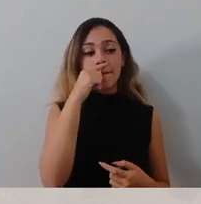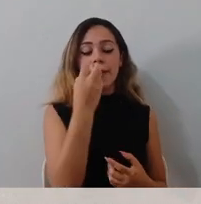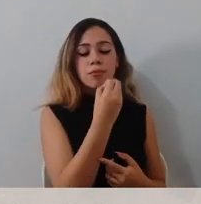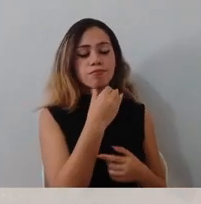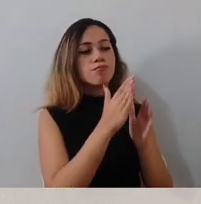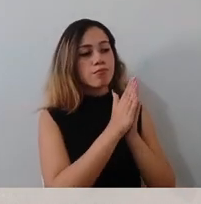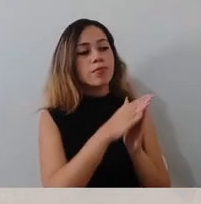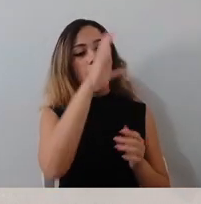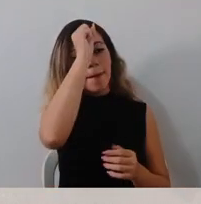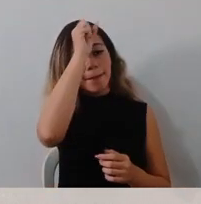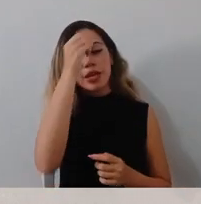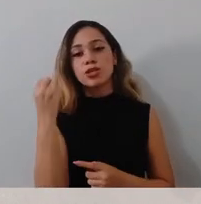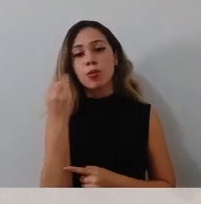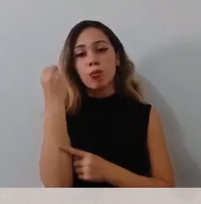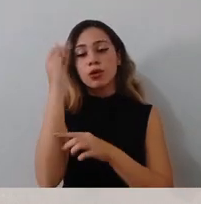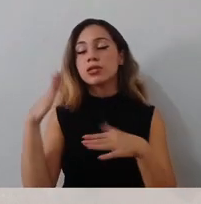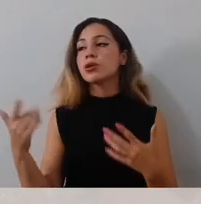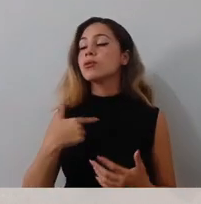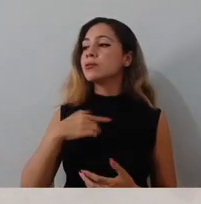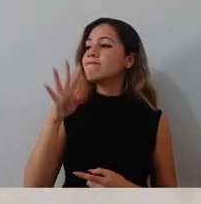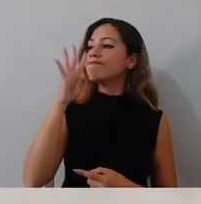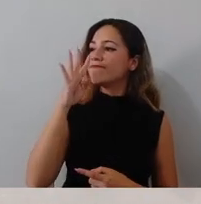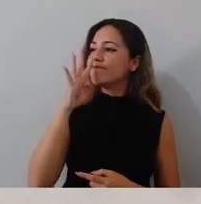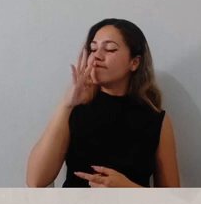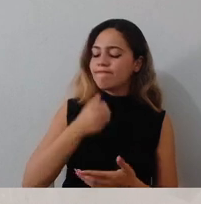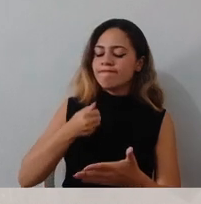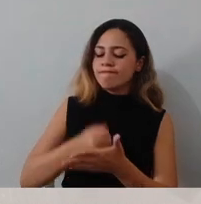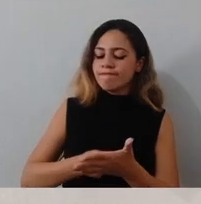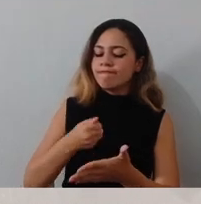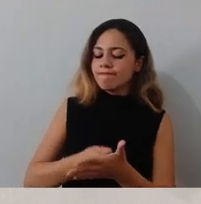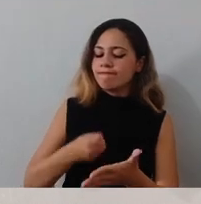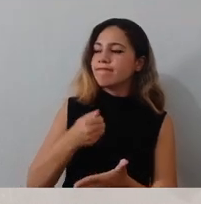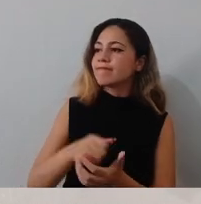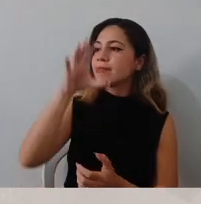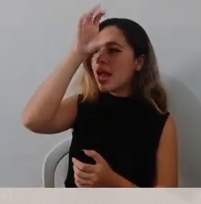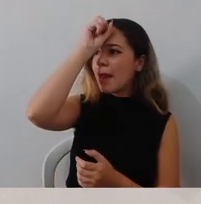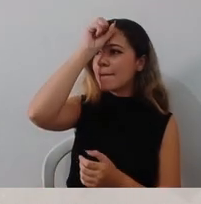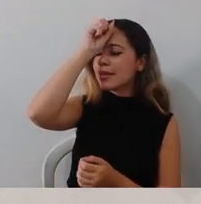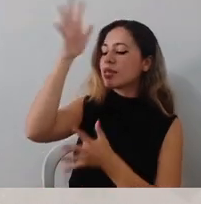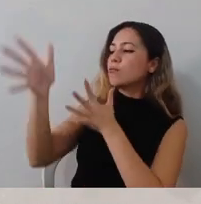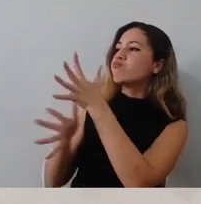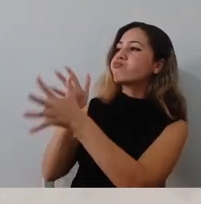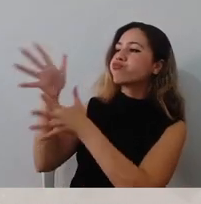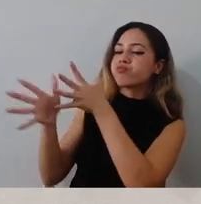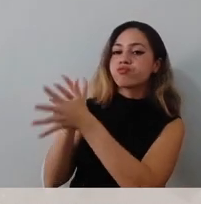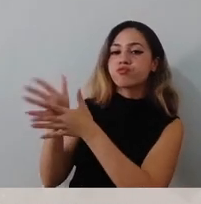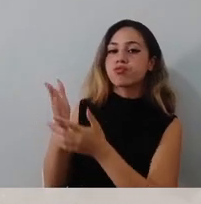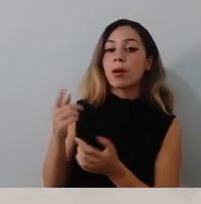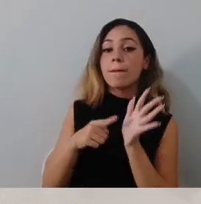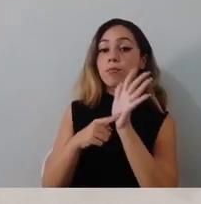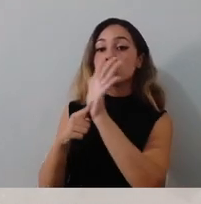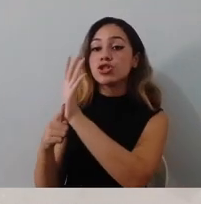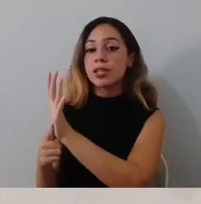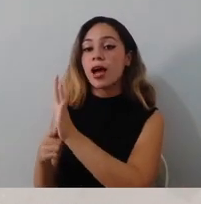você aprenda. E aquilo ali para mim era algo que eu me dedicava para quando ele voltasse eu poder mostrar que eu estava